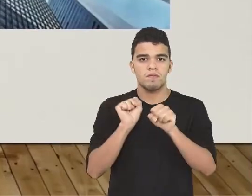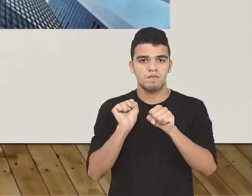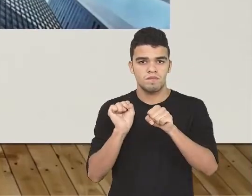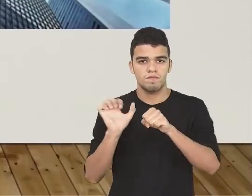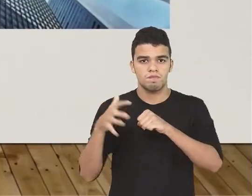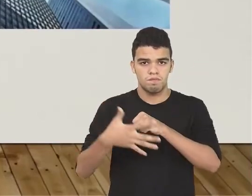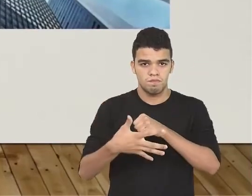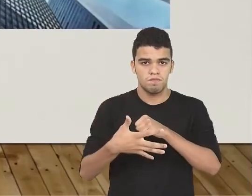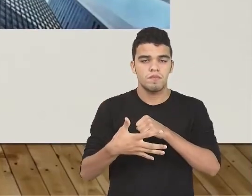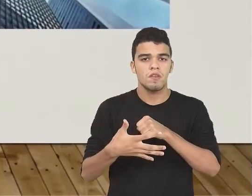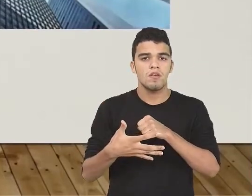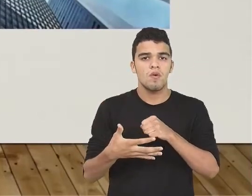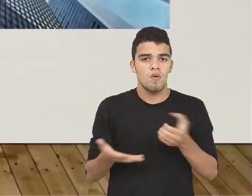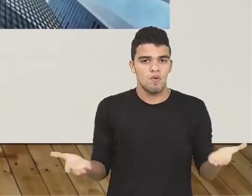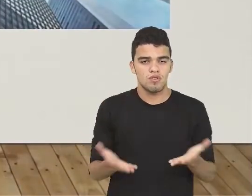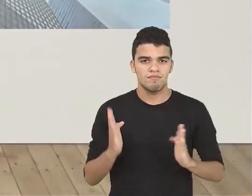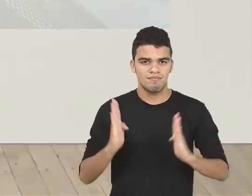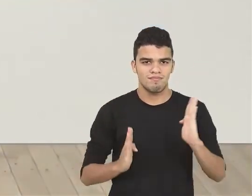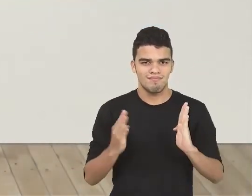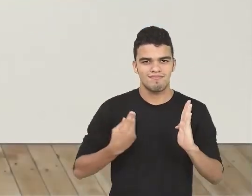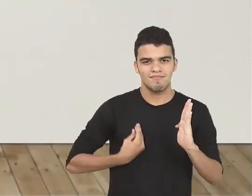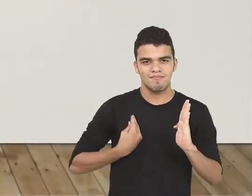basicamente o momento que a gente está vivendo hoje.